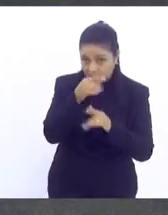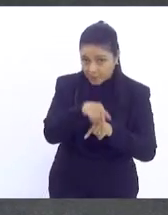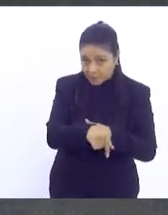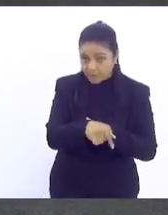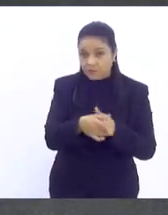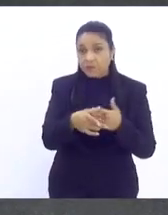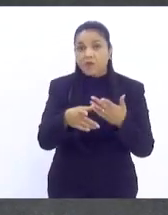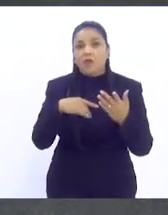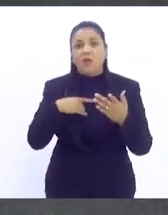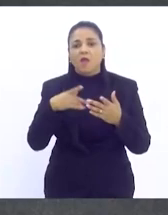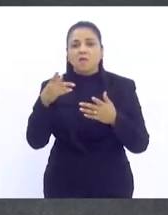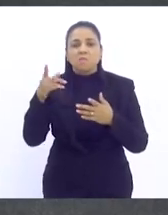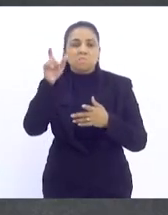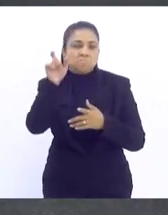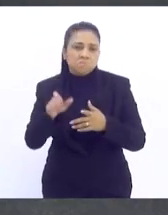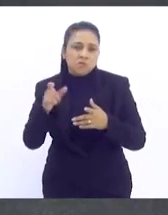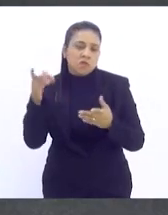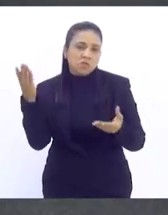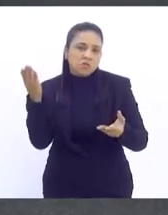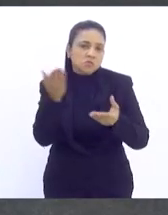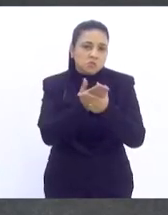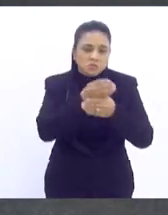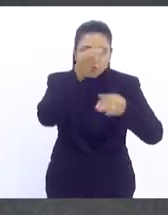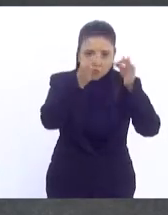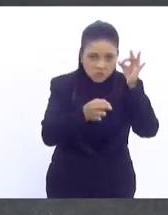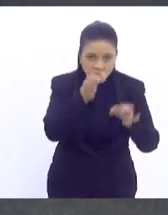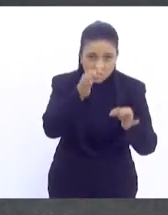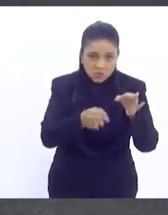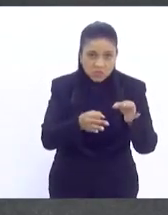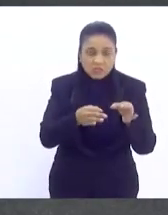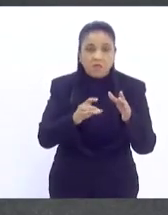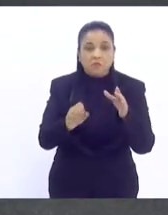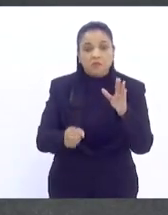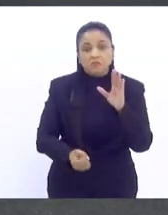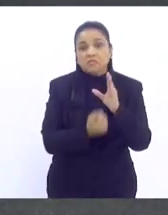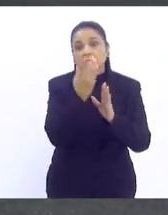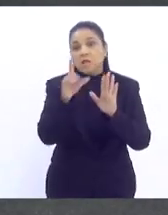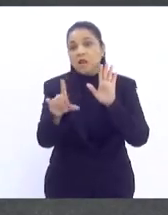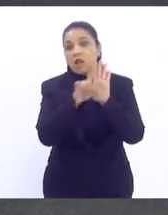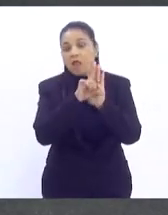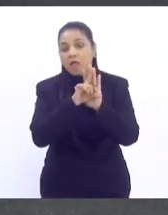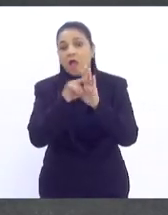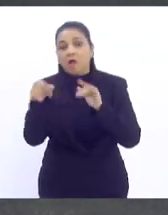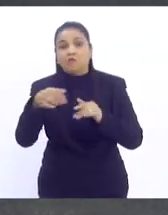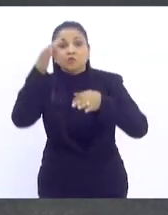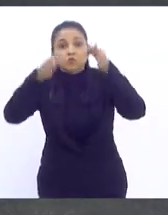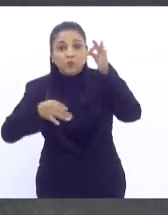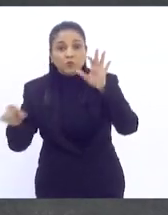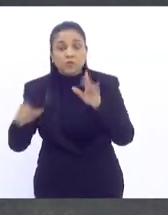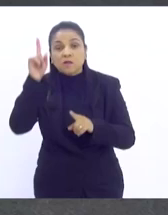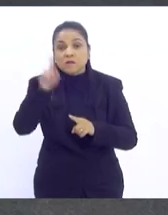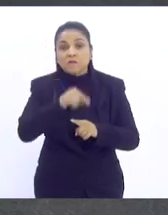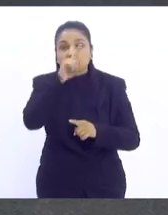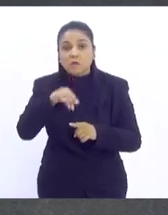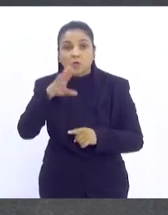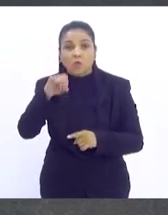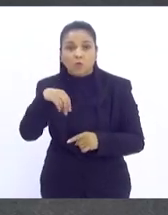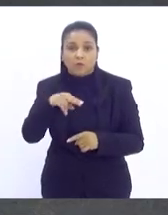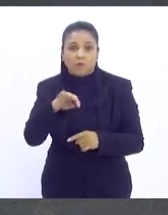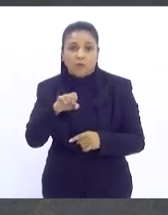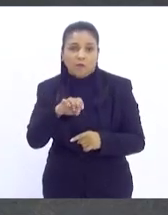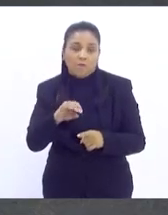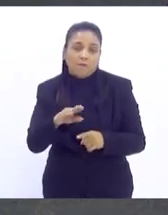porque deveria ter sido criado por lei o juiz cancelou o conema e todas as suas resoluções o próprio